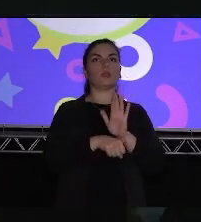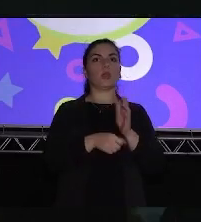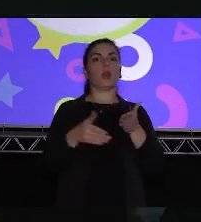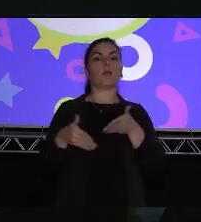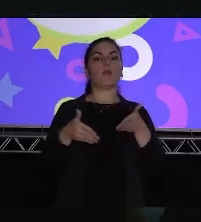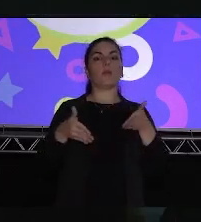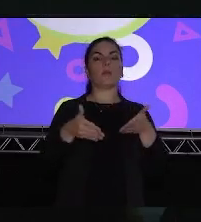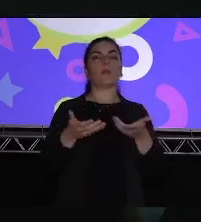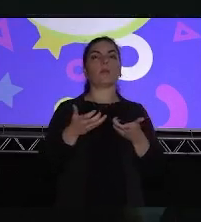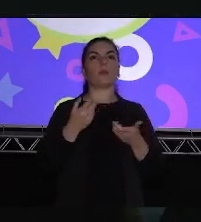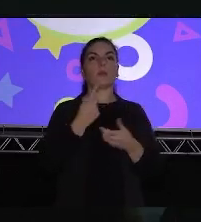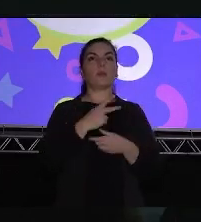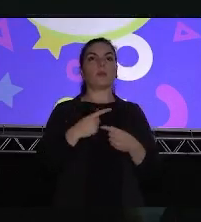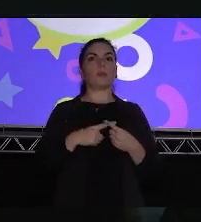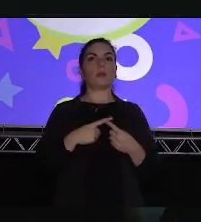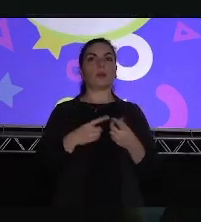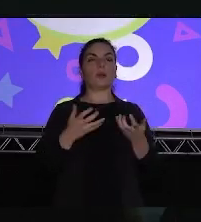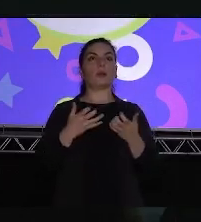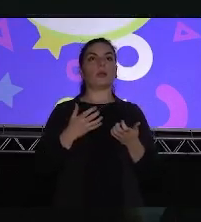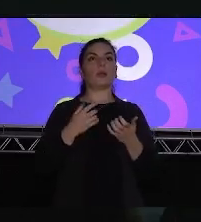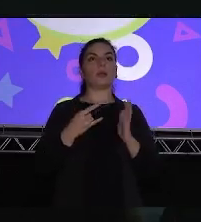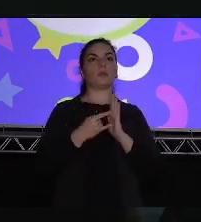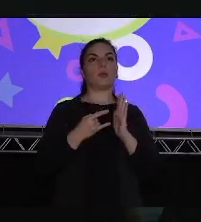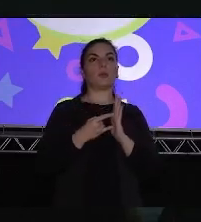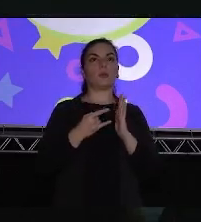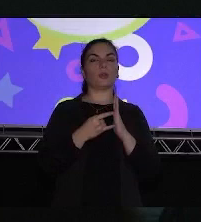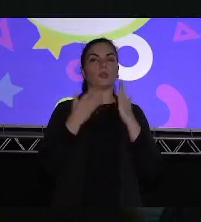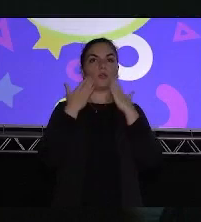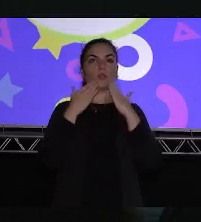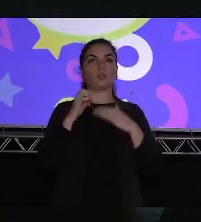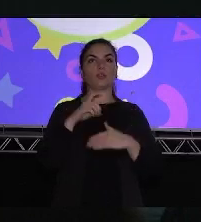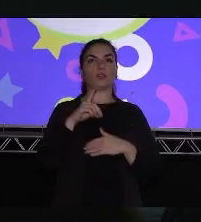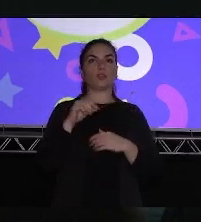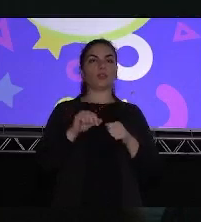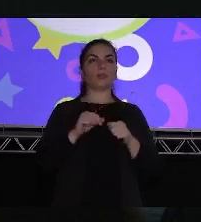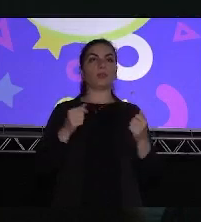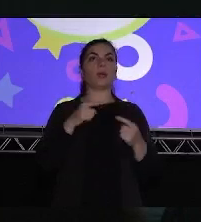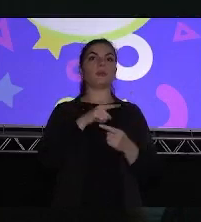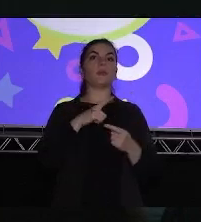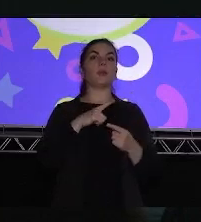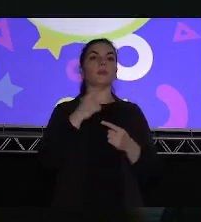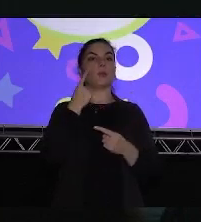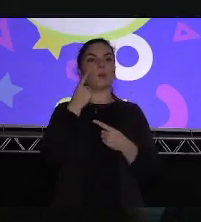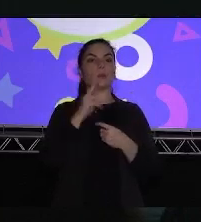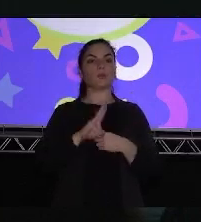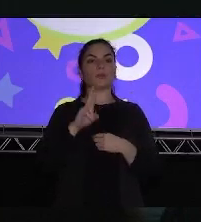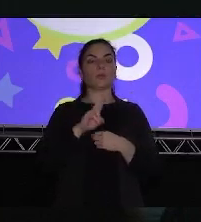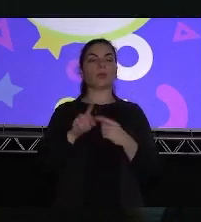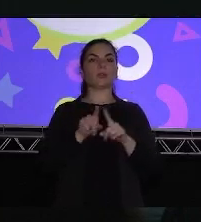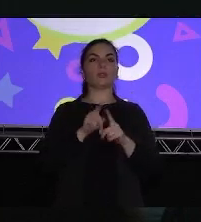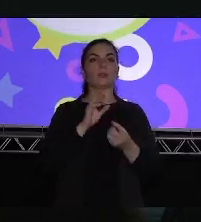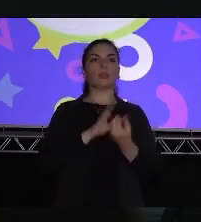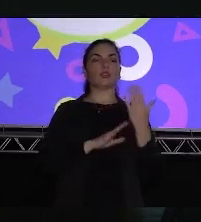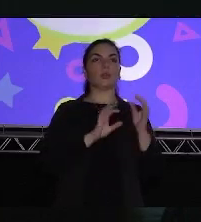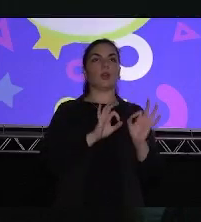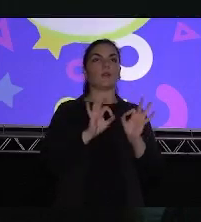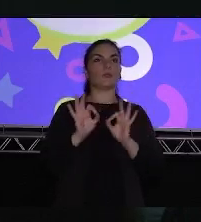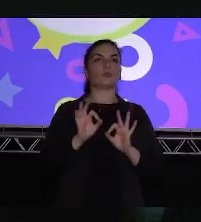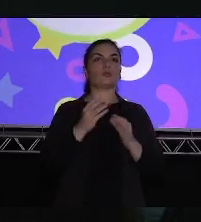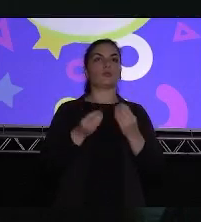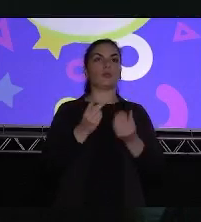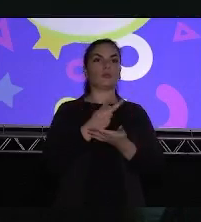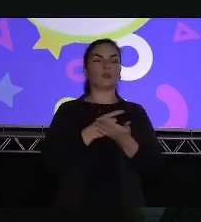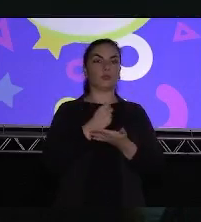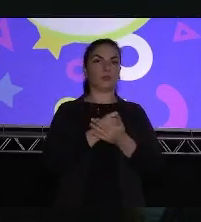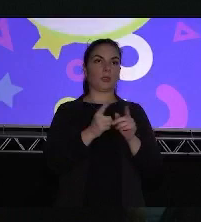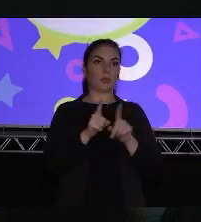queria, porque ela queria desenvolvimento front-end, mas ela despontou muito na parte de usabilidade e na parte de criar fluxos, né, na parte de design